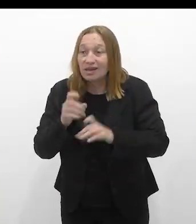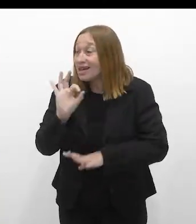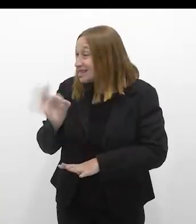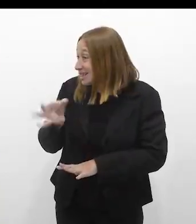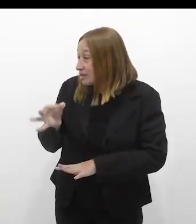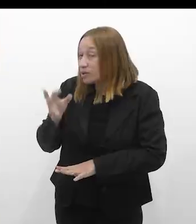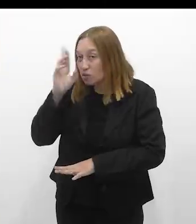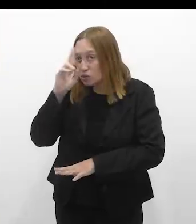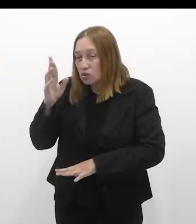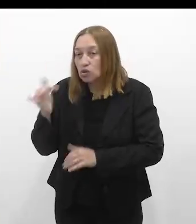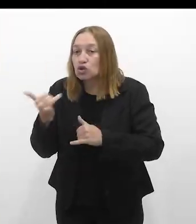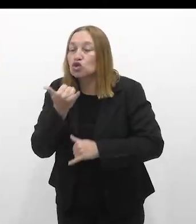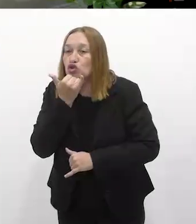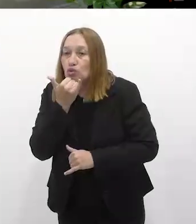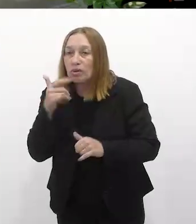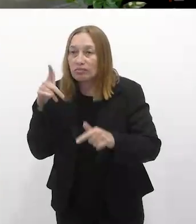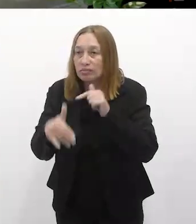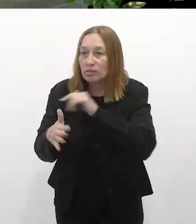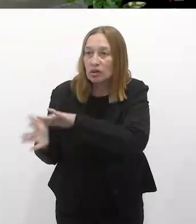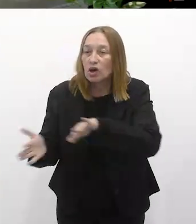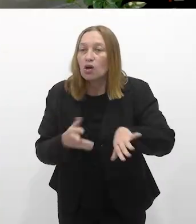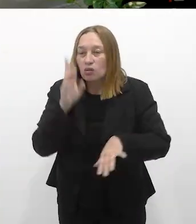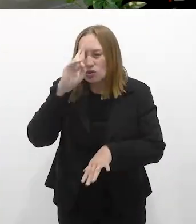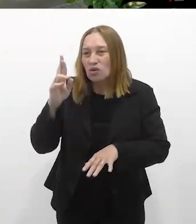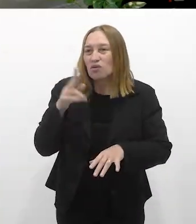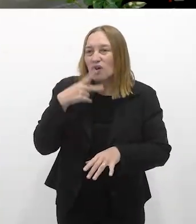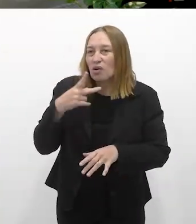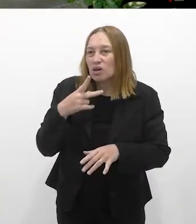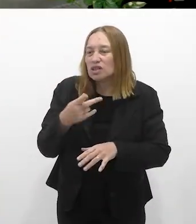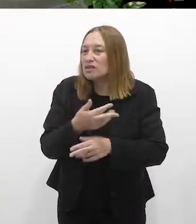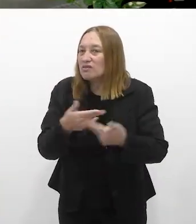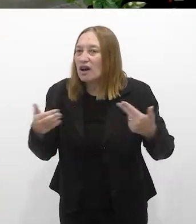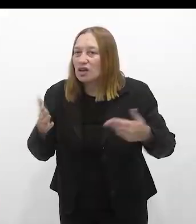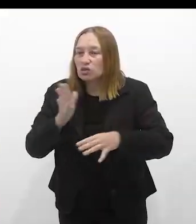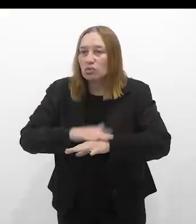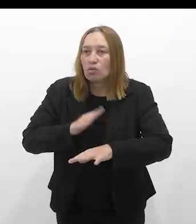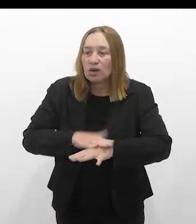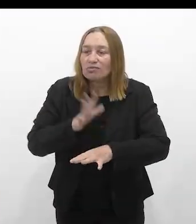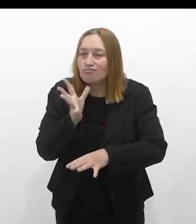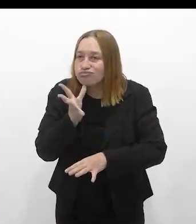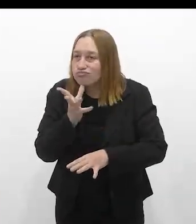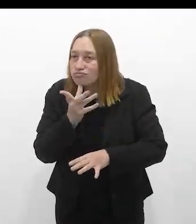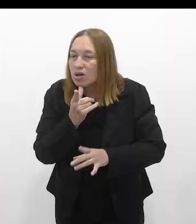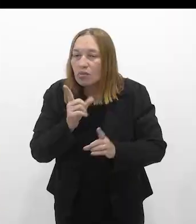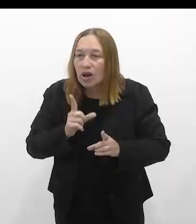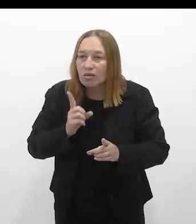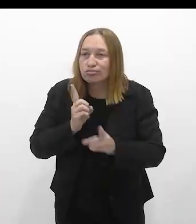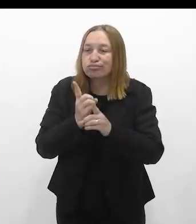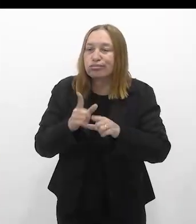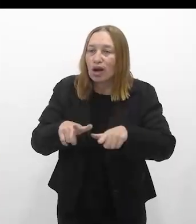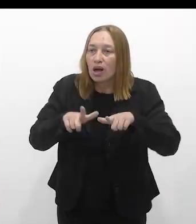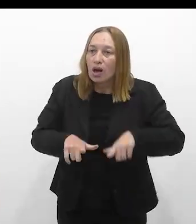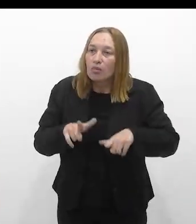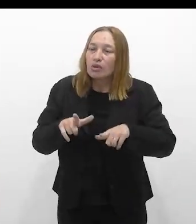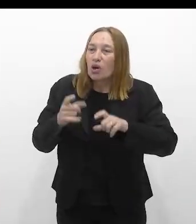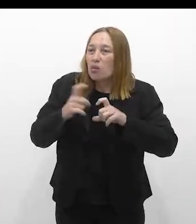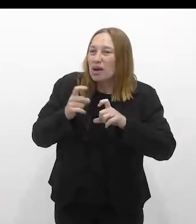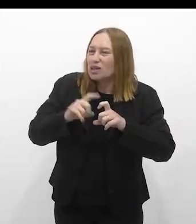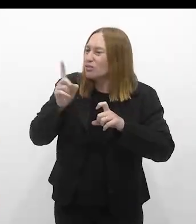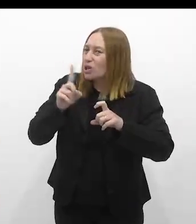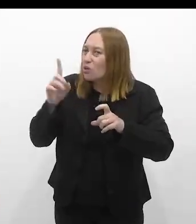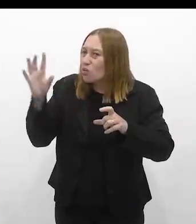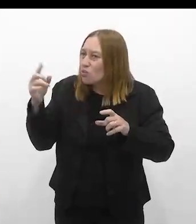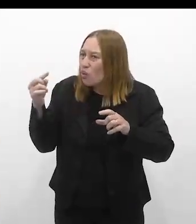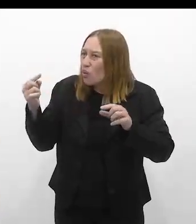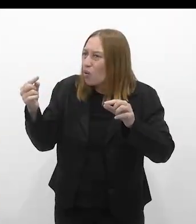E Exatamente. O senhor falou, desculpa interromper, o senhor falou de muitas vezes o diagnóstico pode demorar, porque o médico talvez